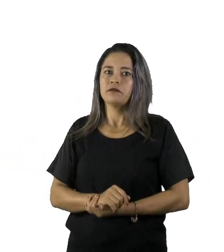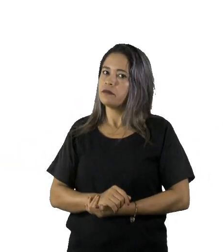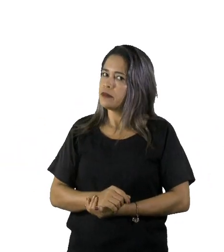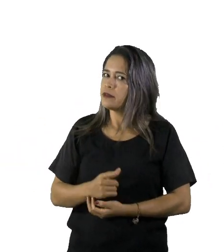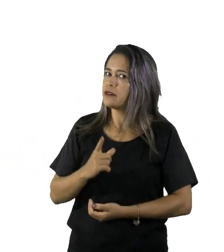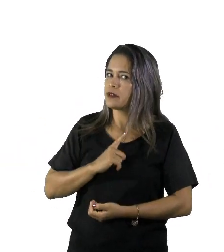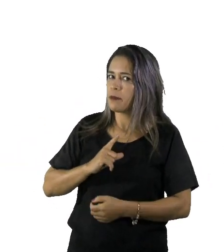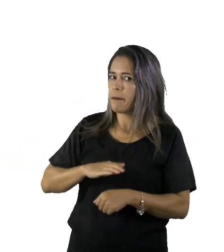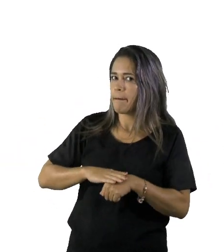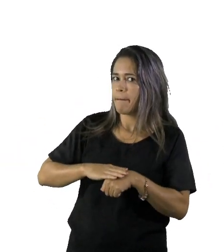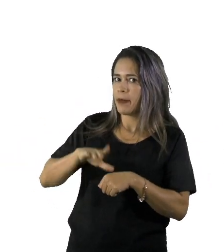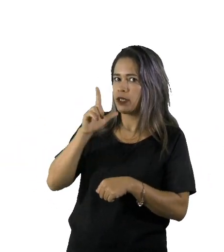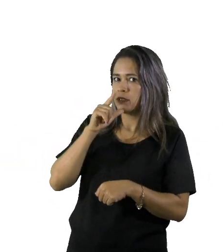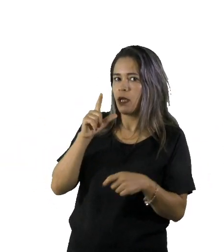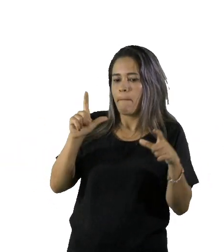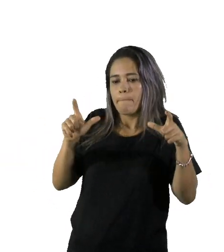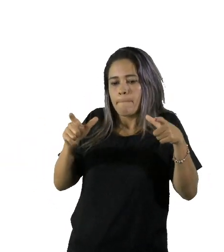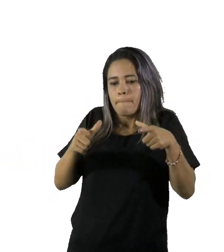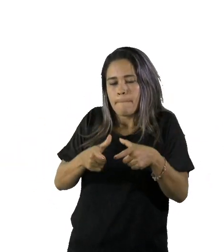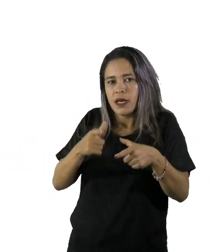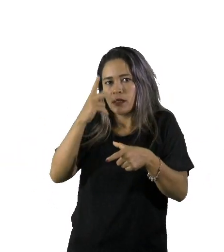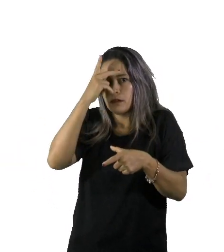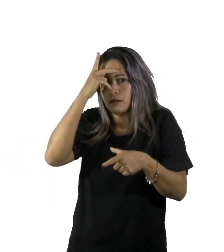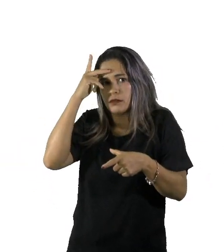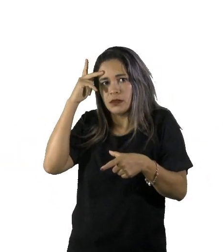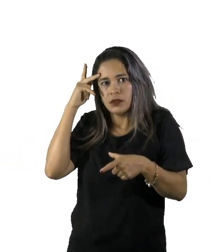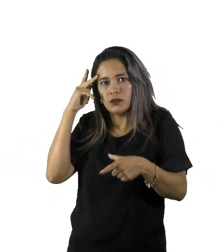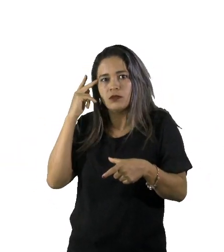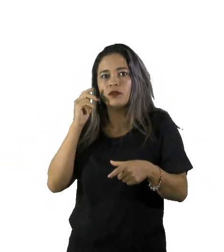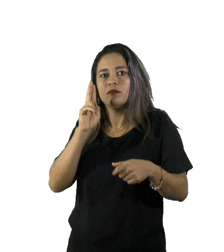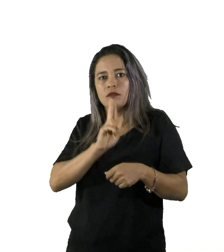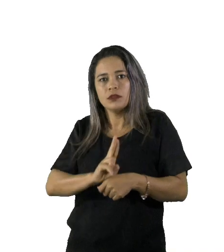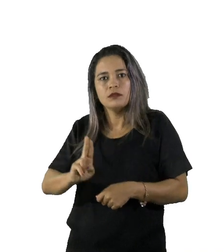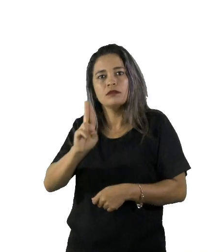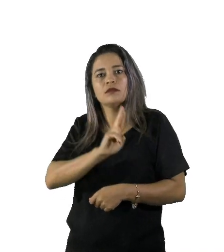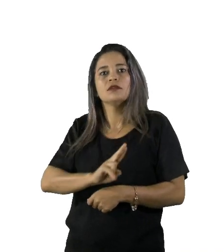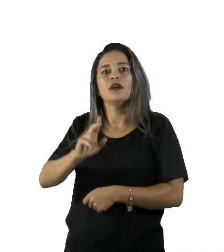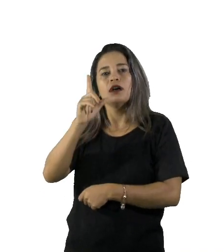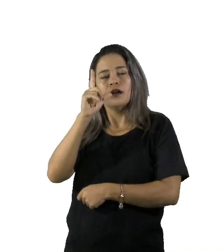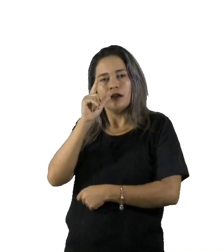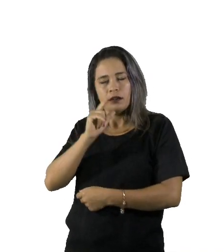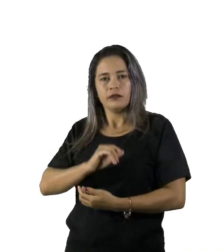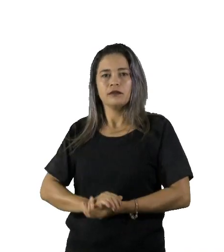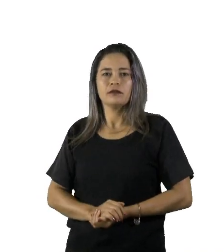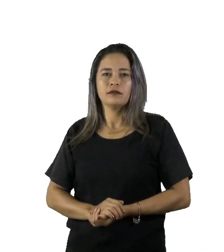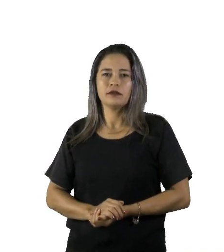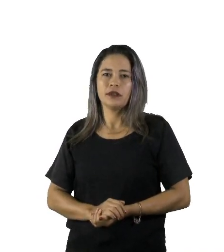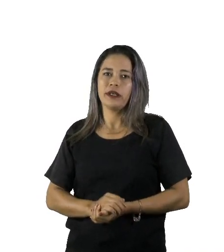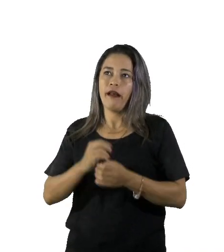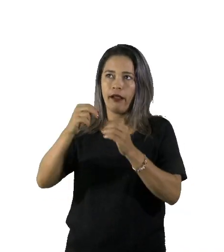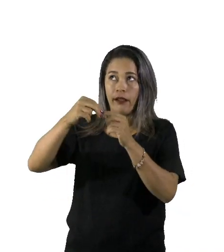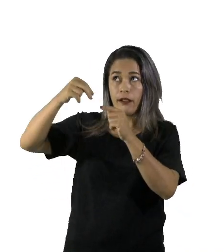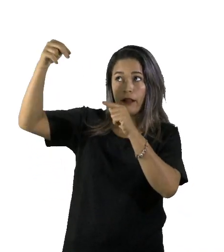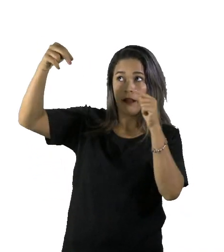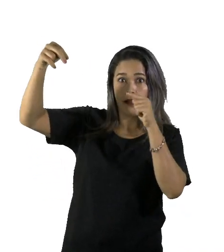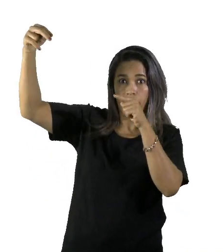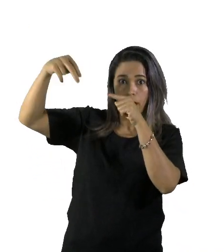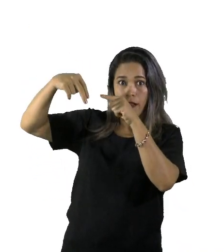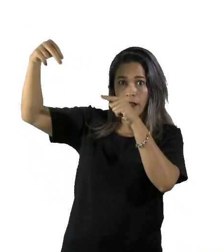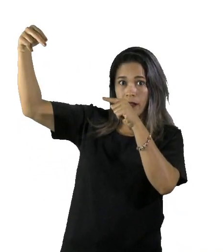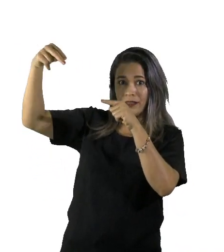rica em água tem menos pessoas para consumir essa água e para usar essa água. E na região nordeste, por exemplo, que só